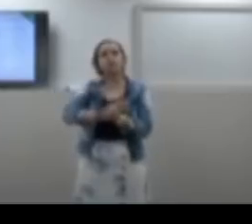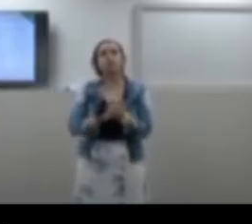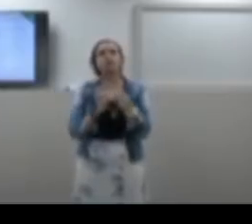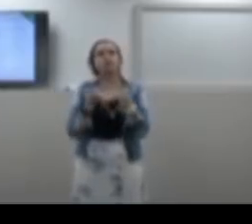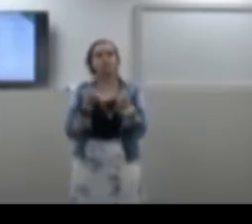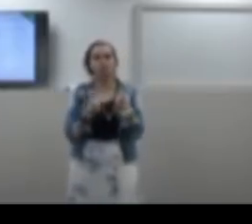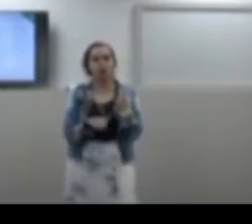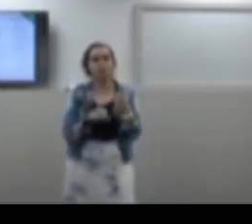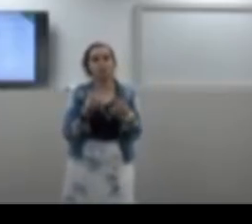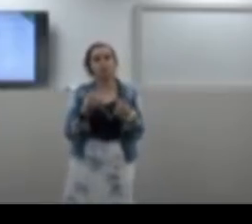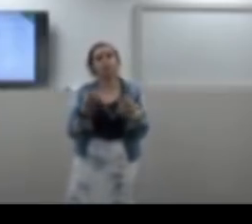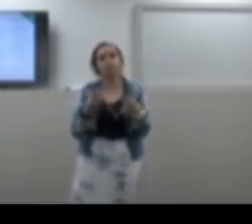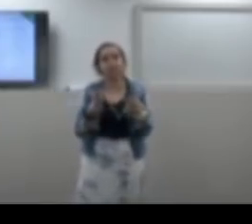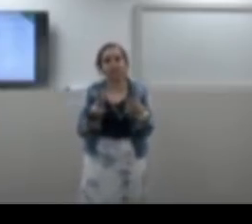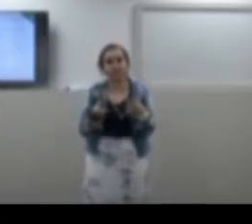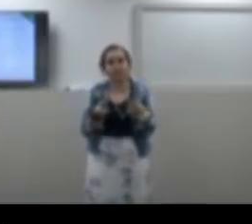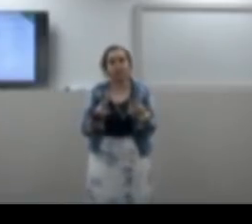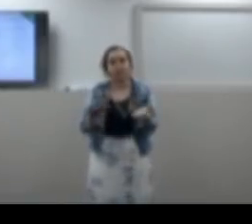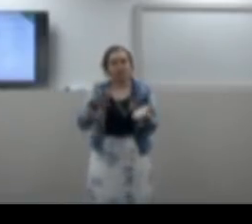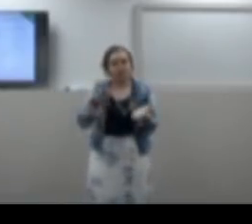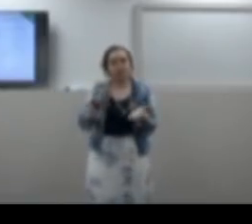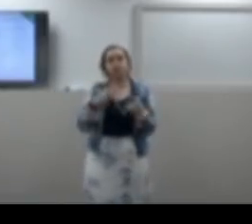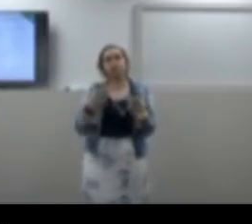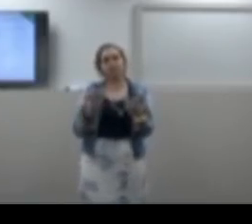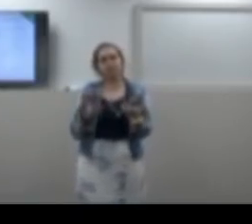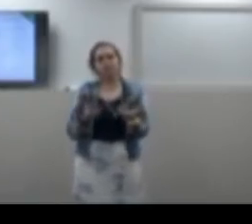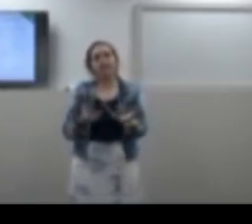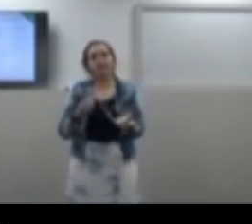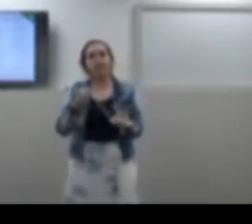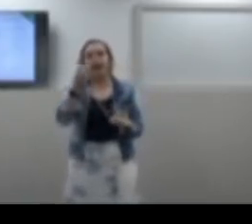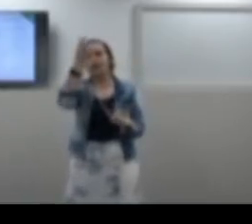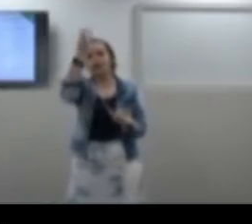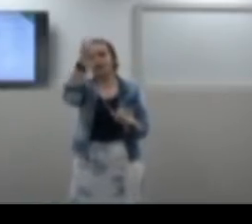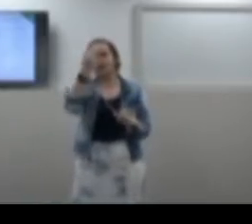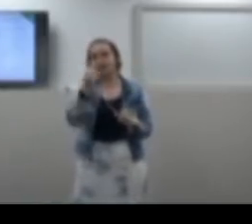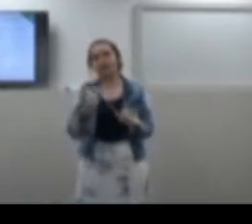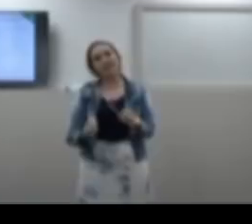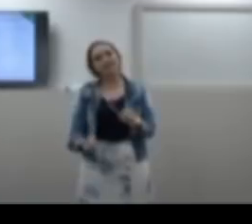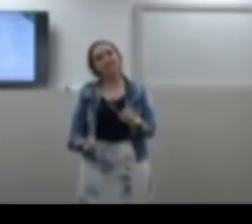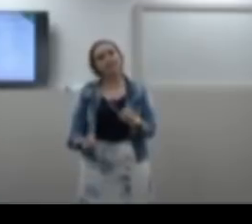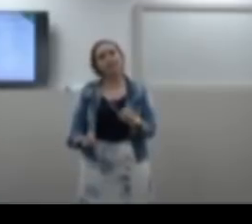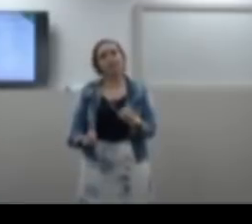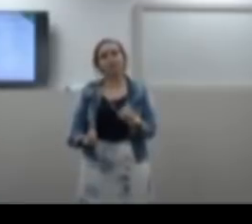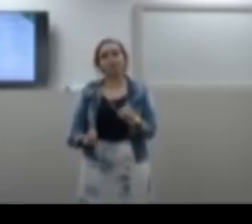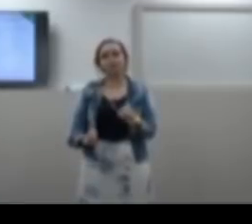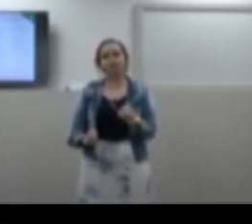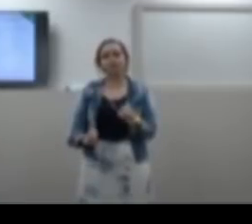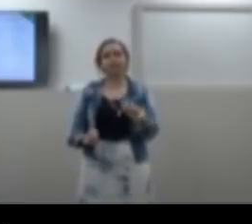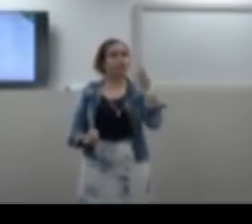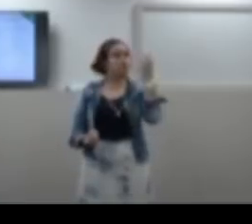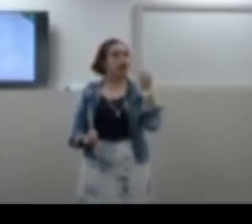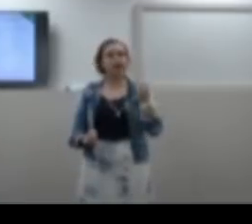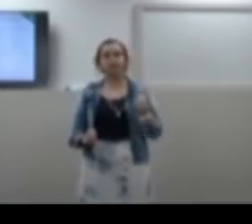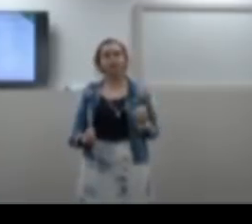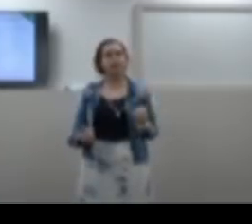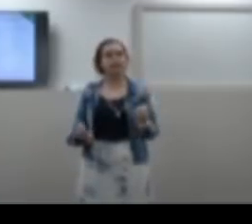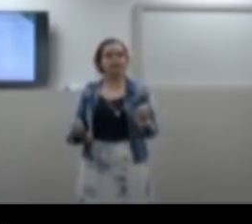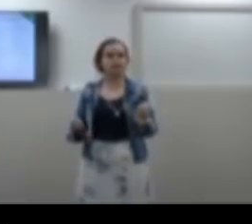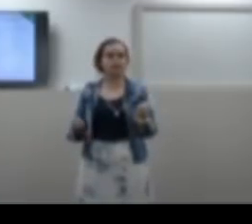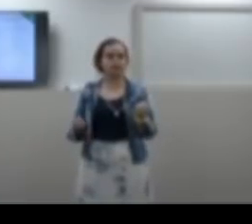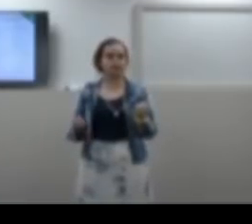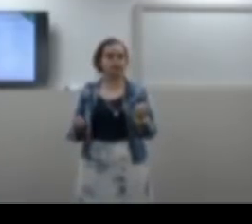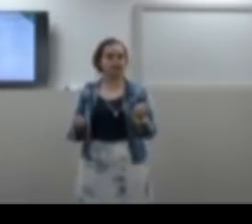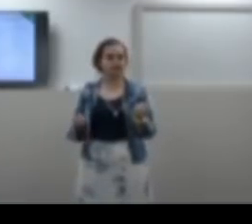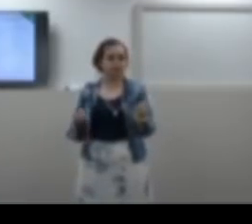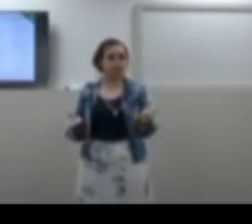você vai fazendo com que esses poros, com que esses buraquinhos vão sumindo. Então a água já não consegue entrar no solo com facilidade, o ar não